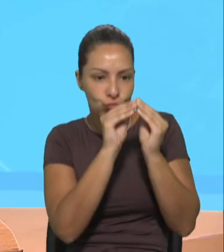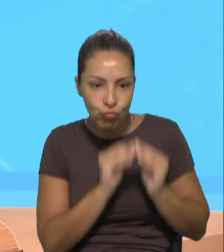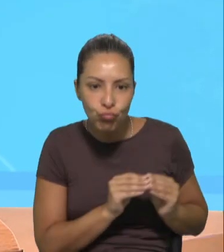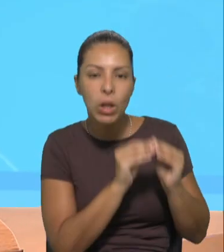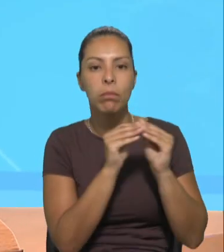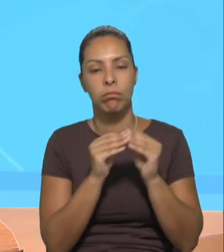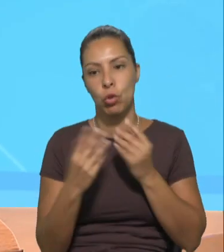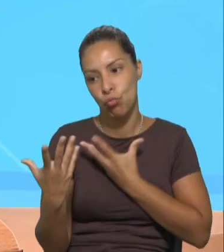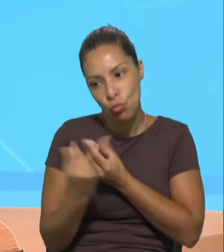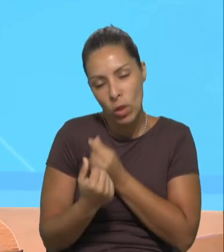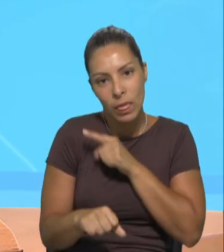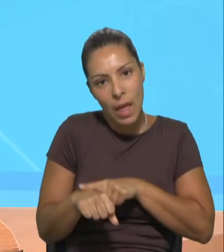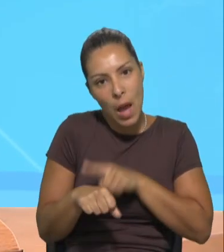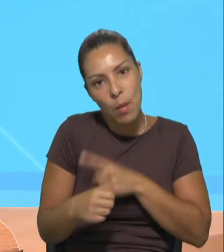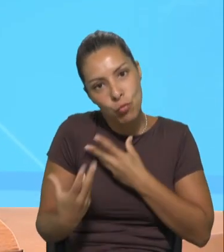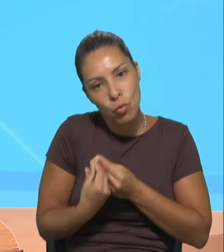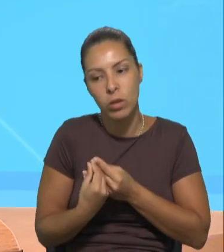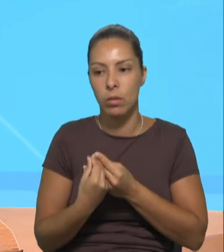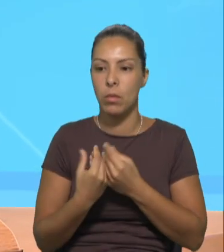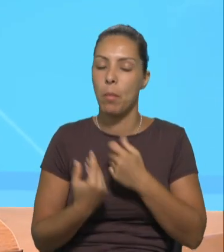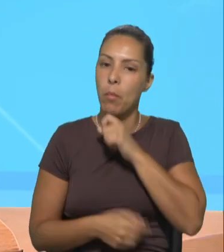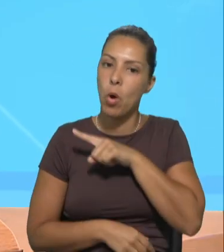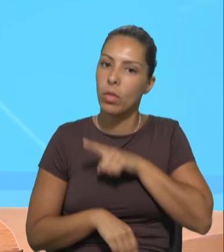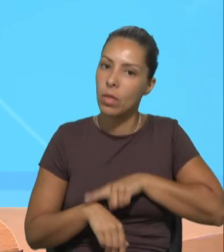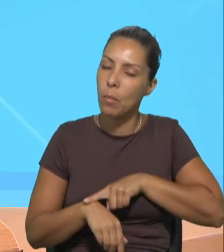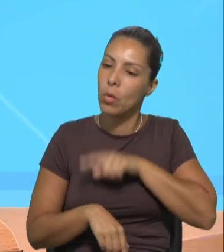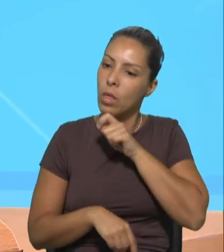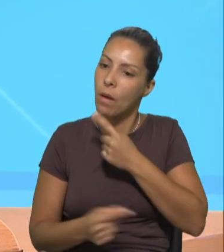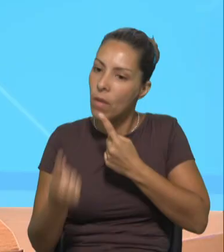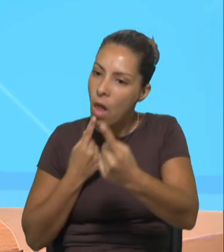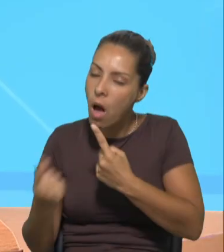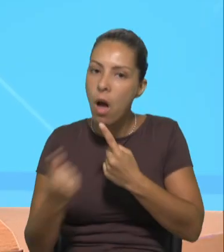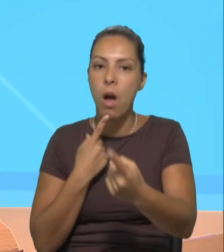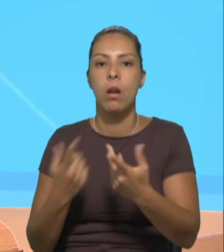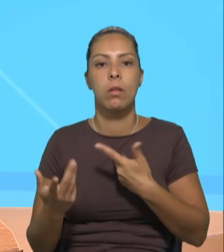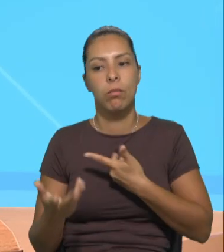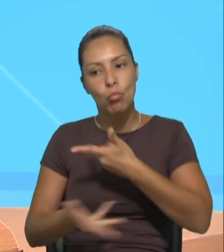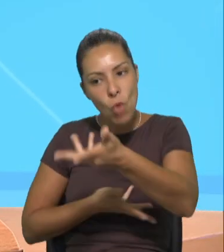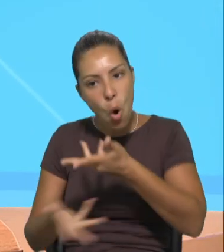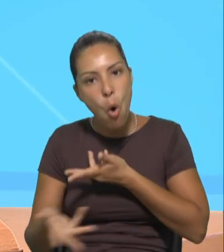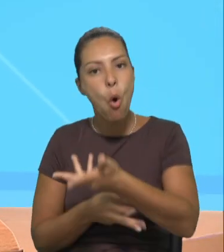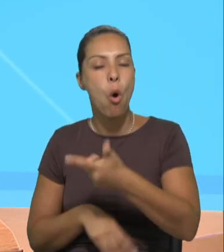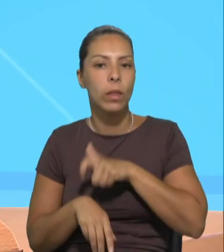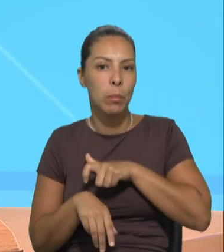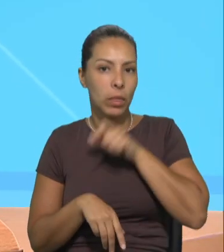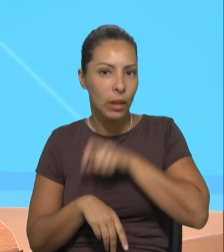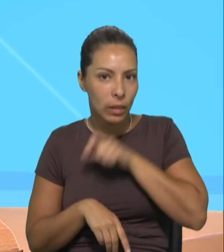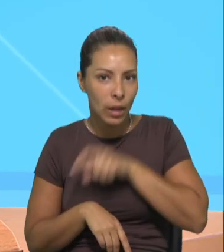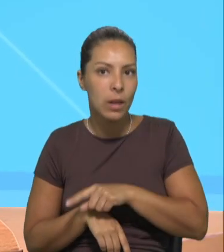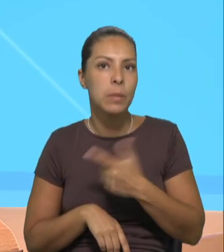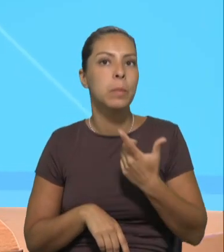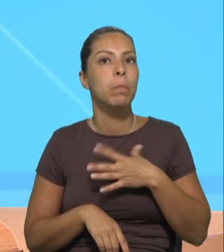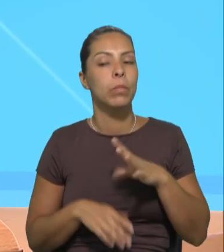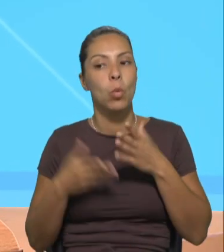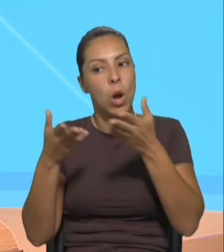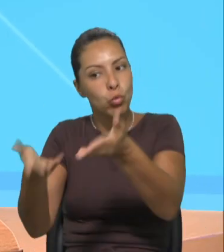tempo passado, o podermos dialogar, o podermos falar, o podermos fazer a experiência de nos ajudarmos uns aos